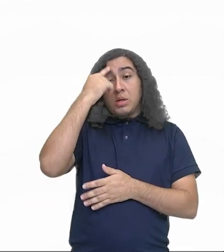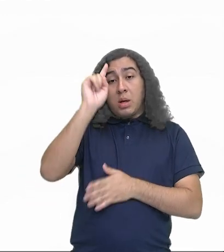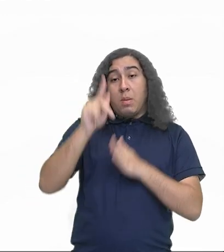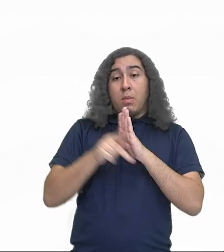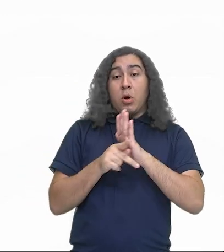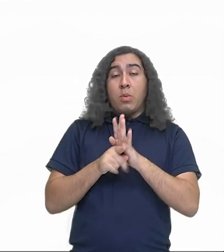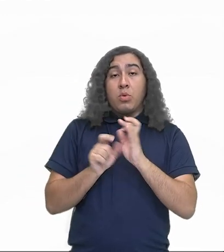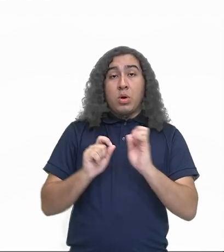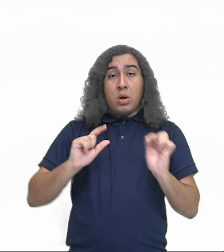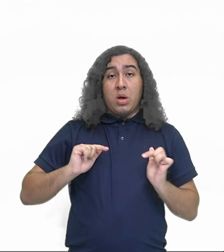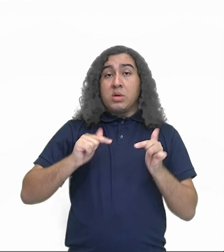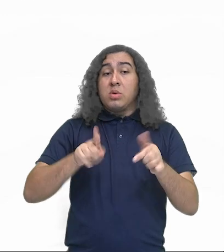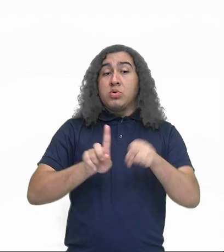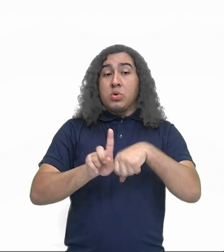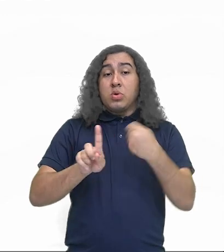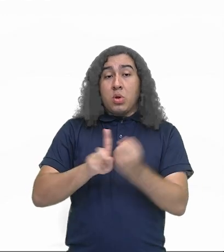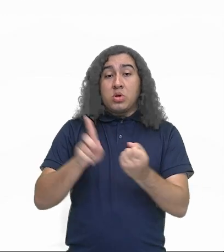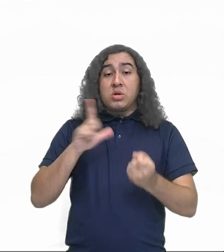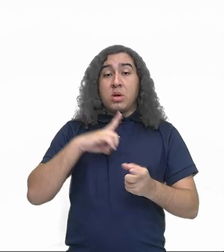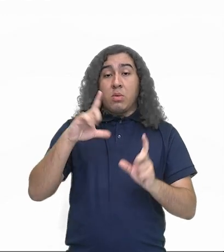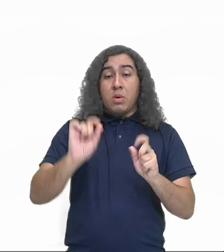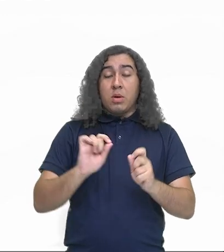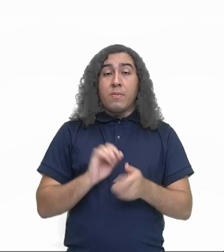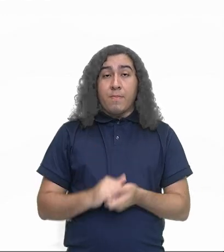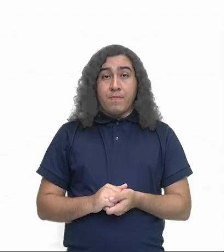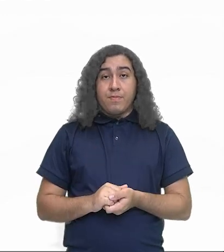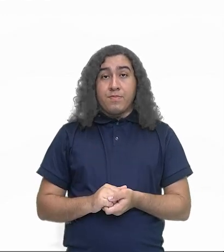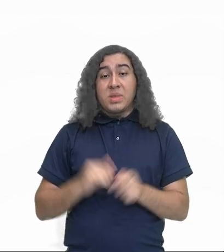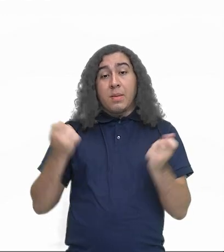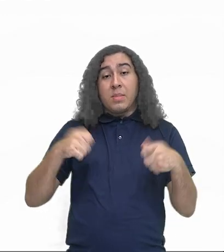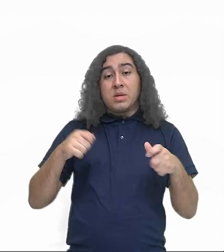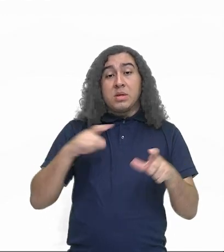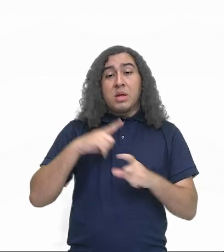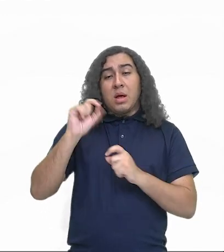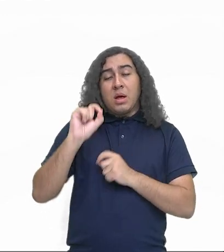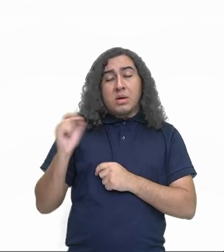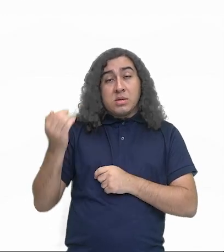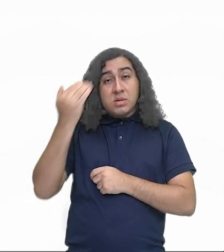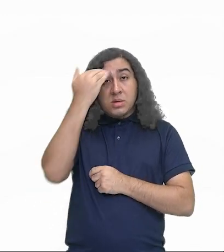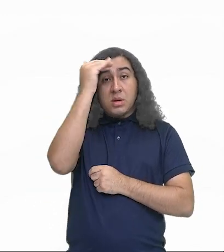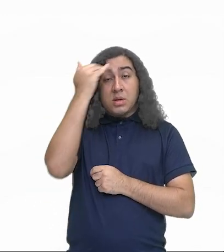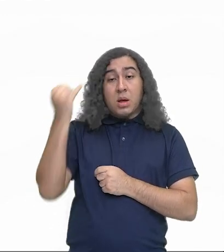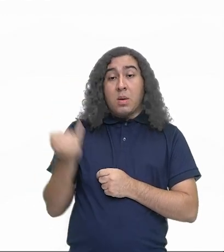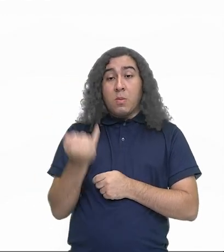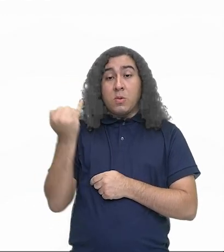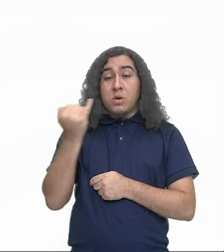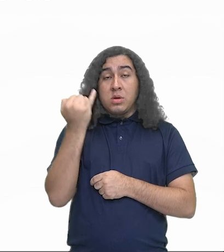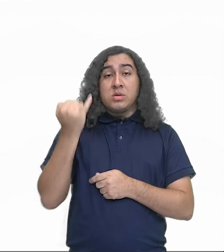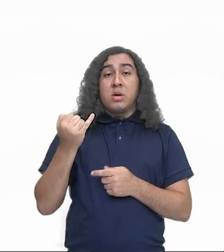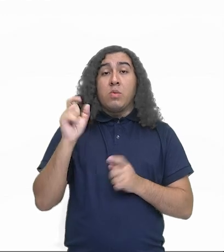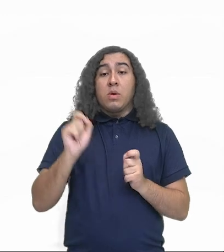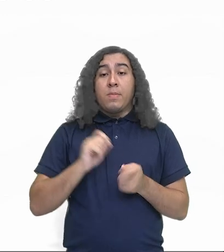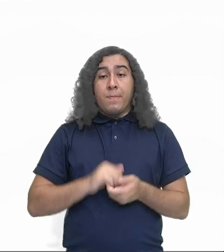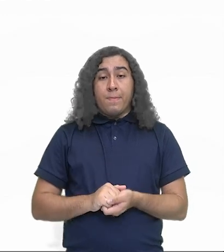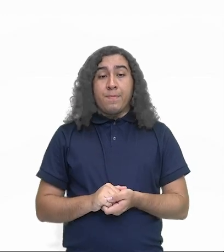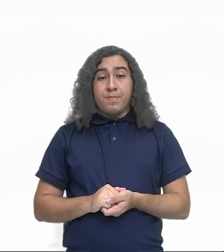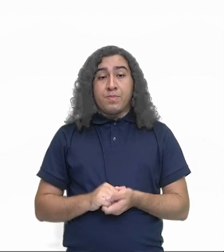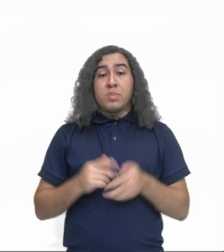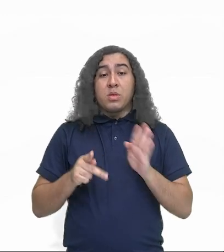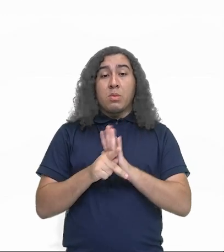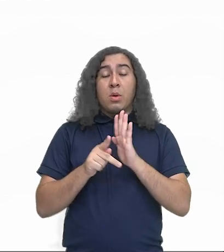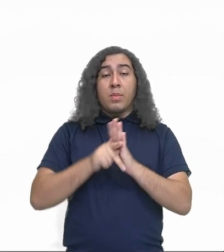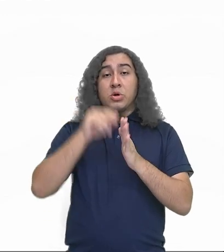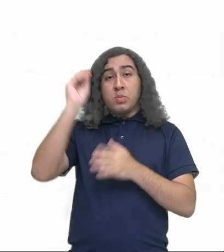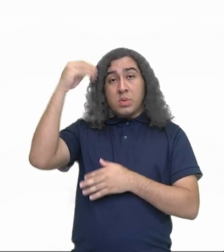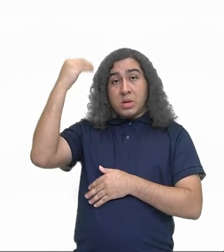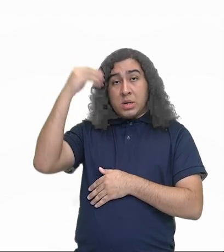prática sociológica, que dependia da importância de reconhecer como a